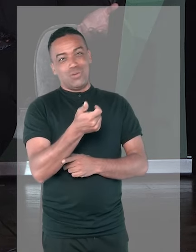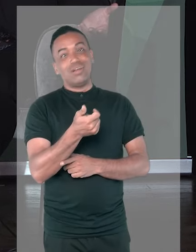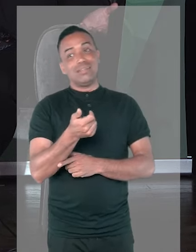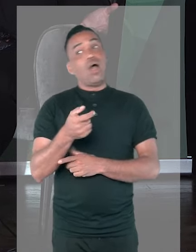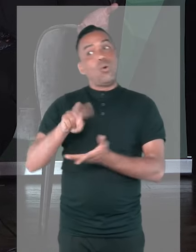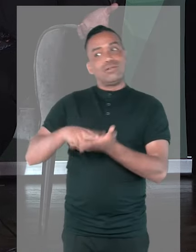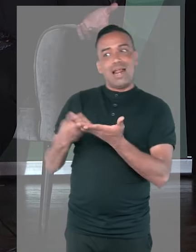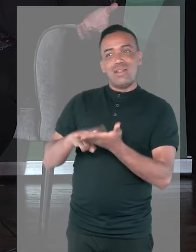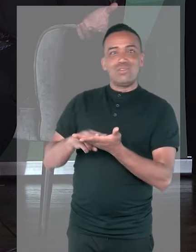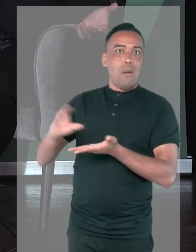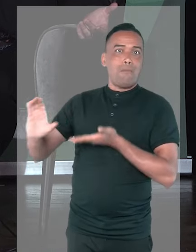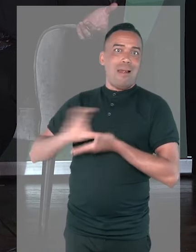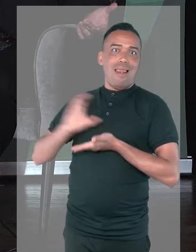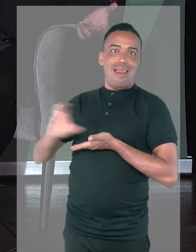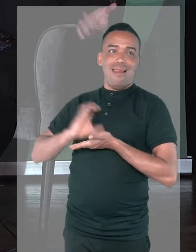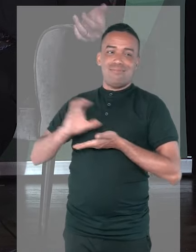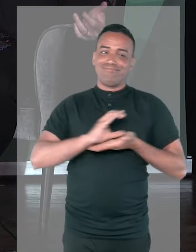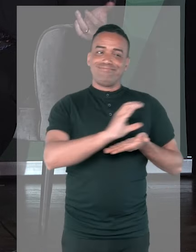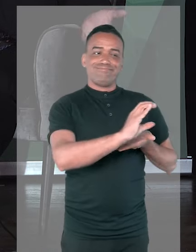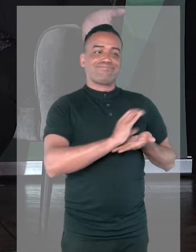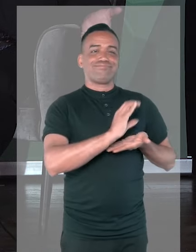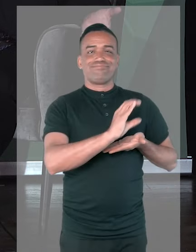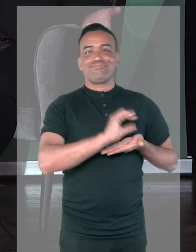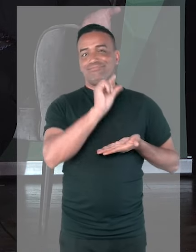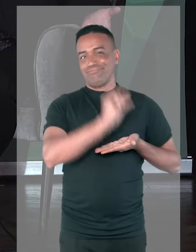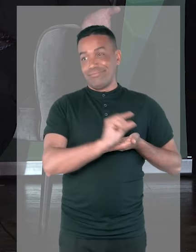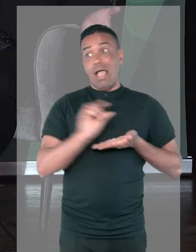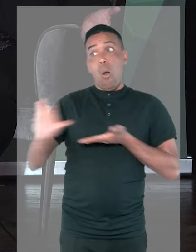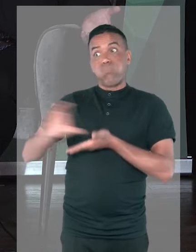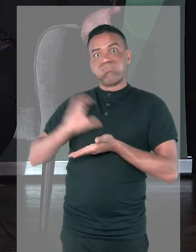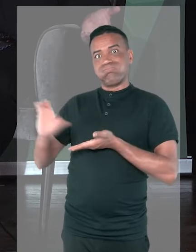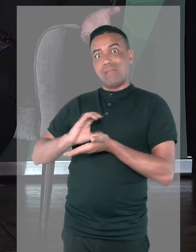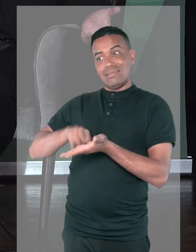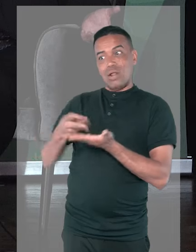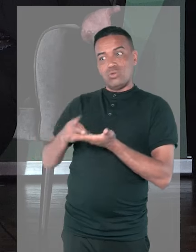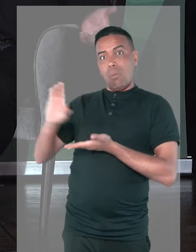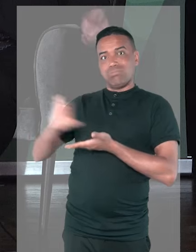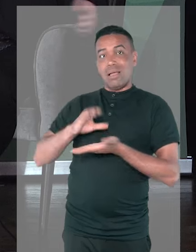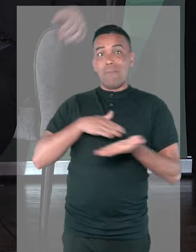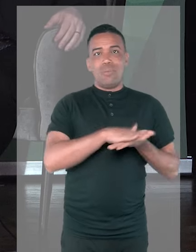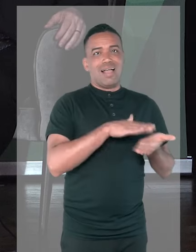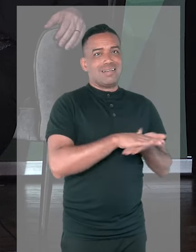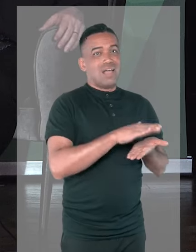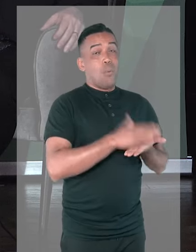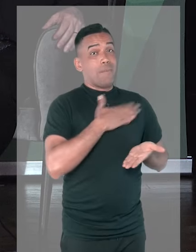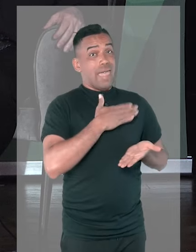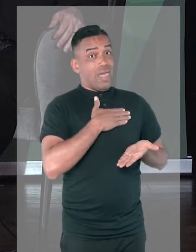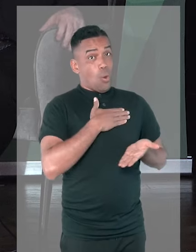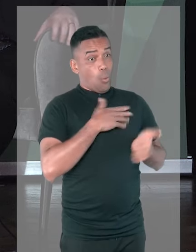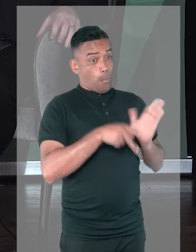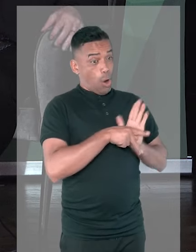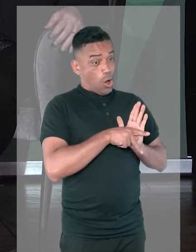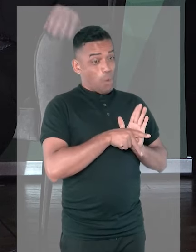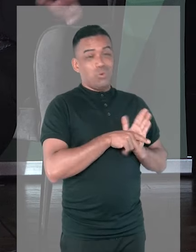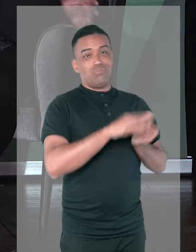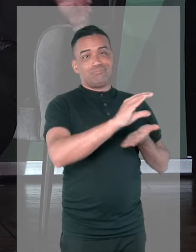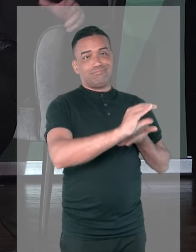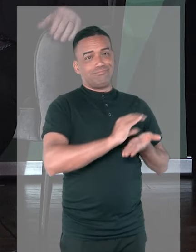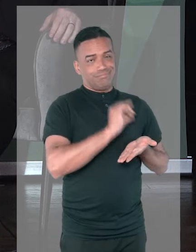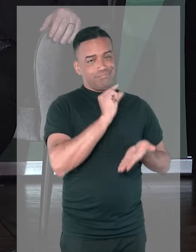ganho mais traduzindo, em termos financeiros, do que publicando meus livros. Então, é um jogo difícil de fazer, né?